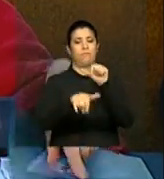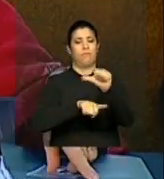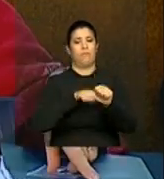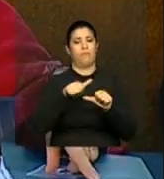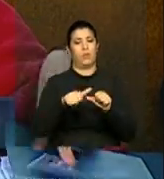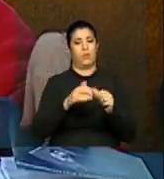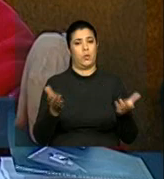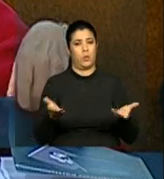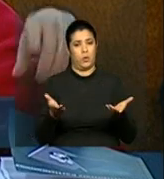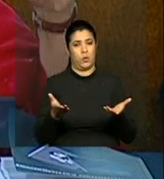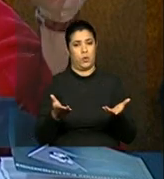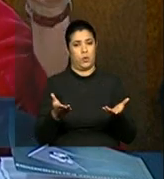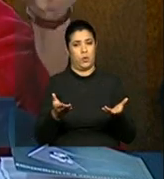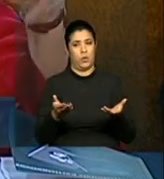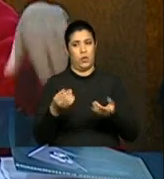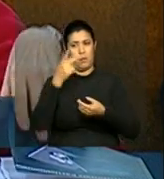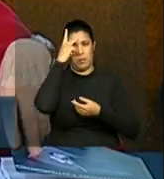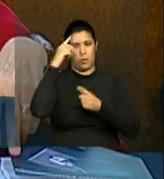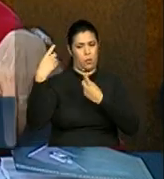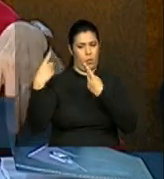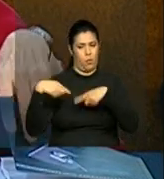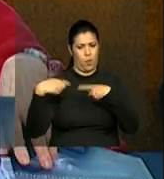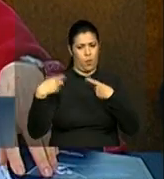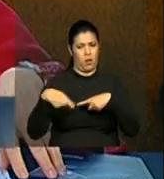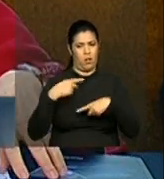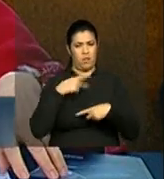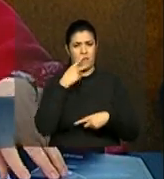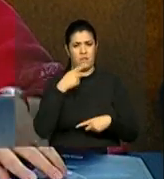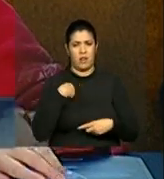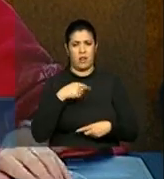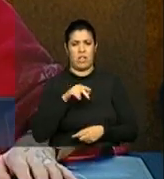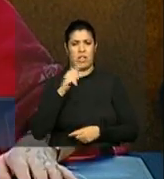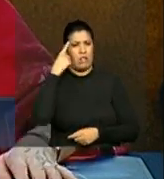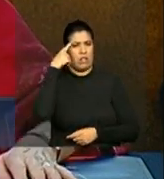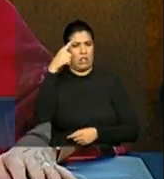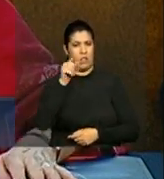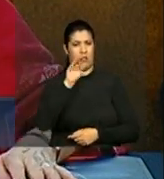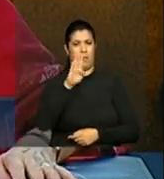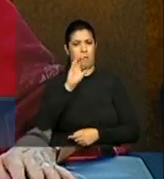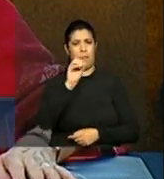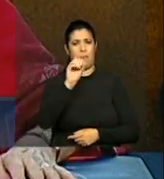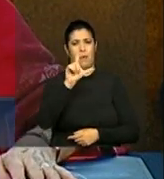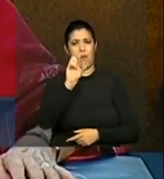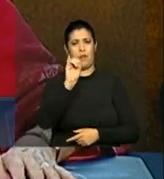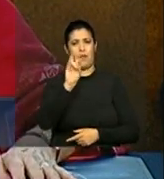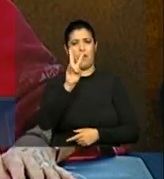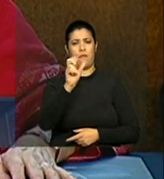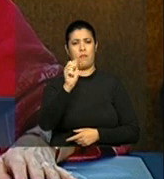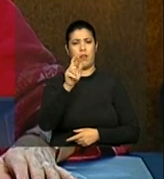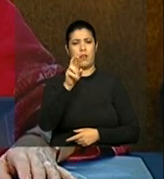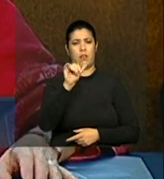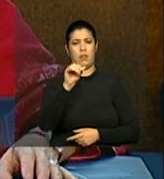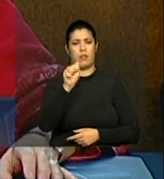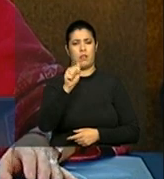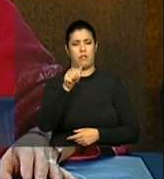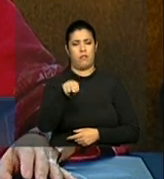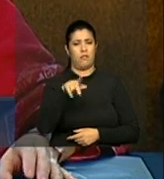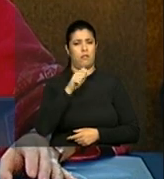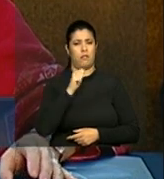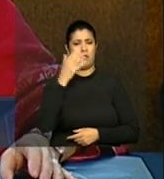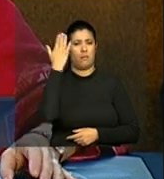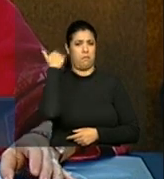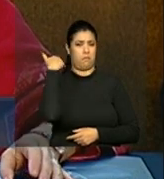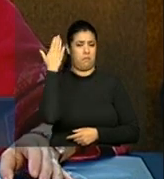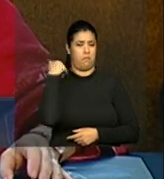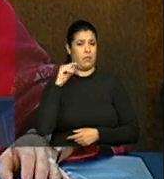hoje elas são contra, nos chamando, entre aspas, de bolivarianismo, eh, elas no